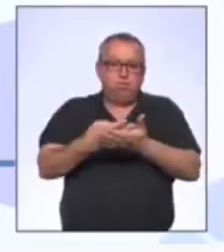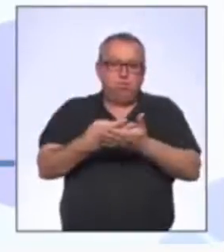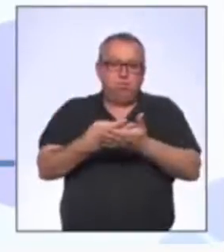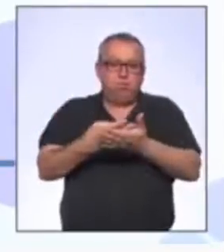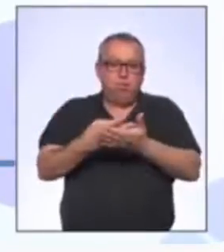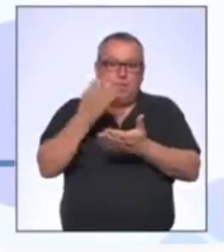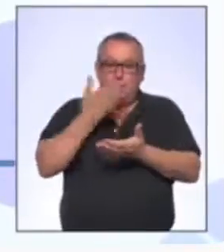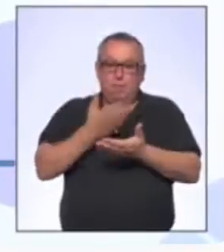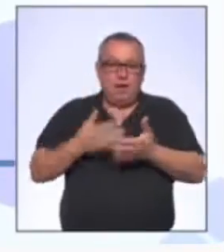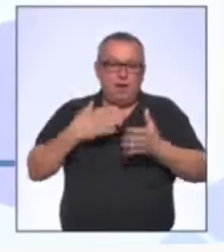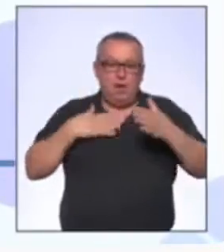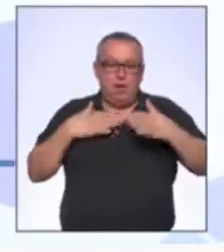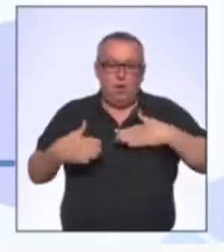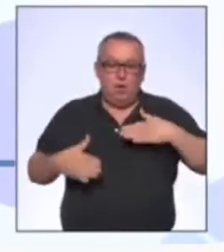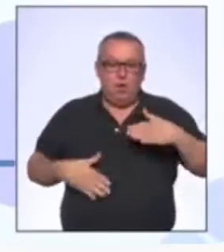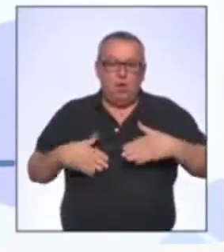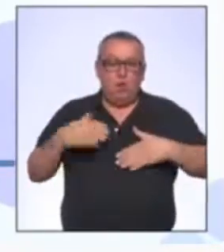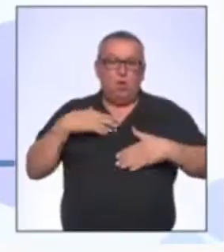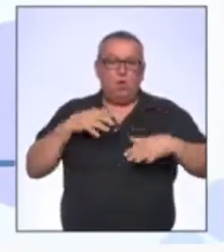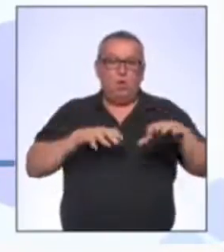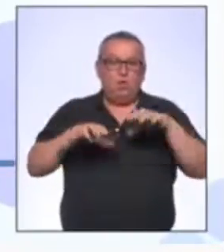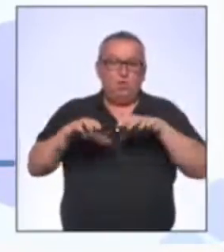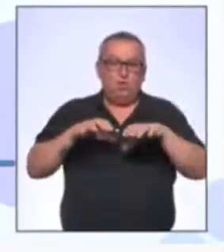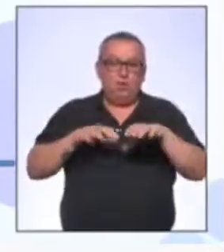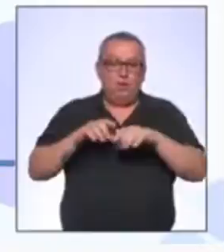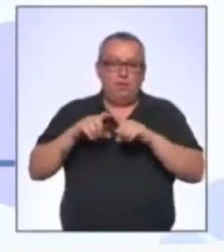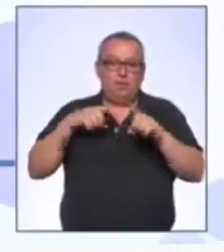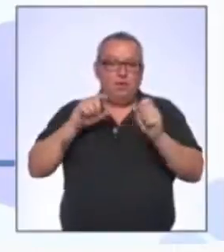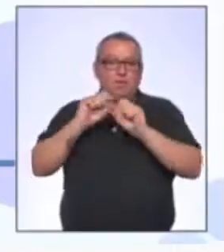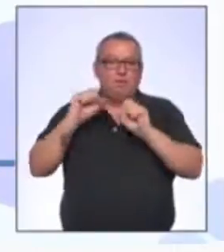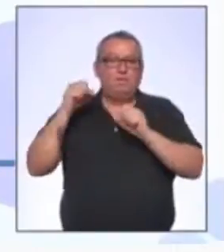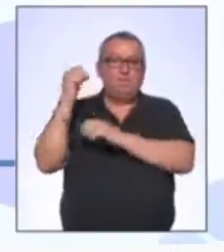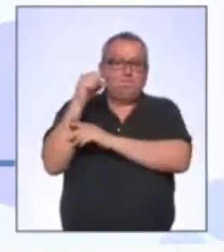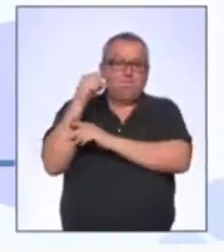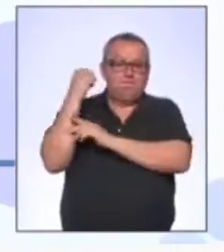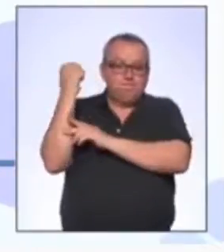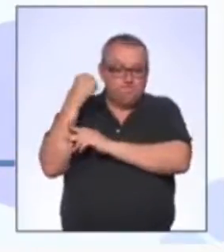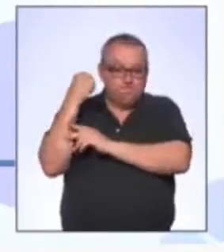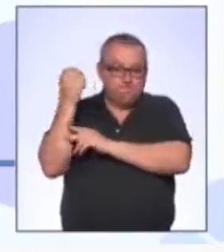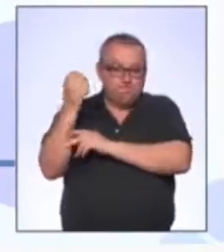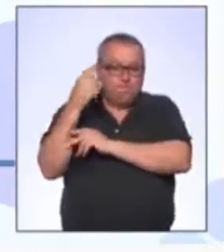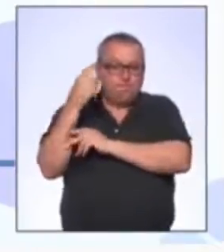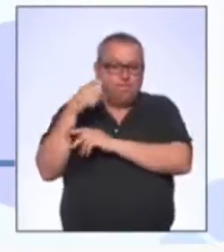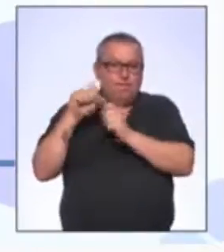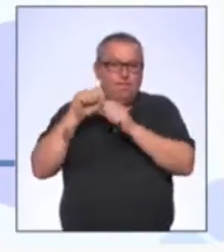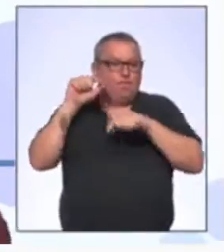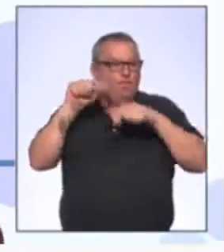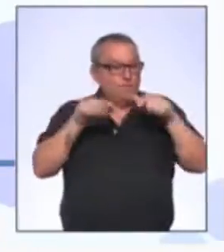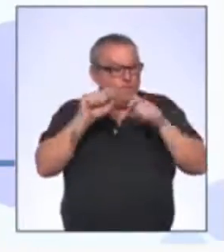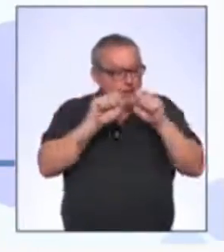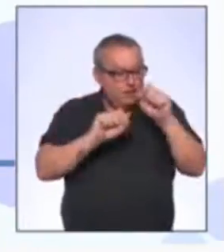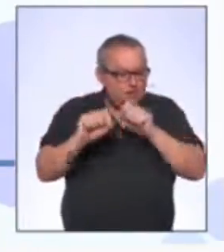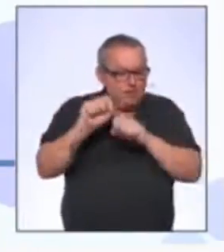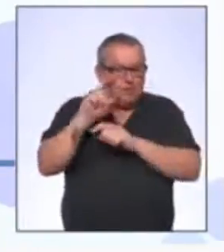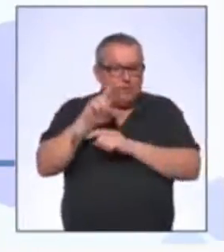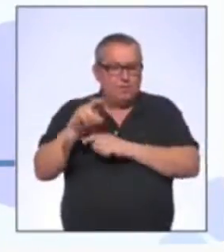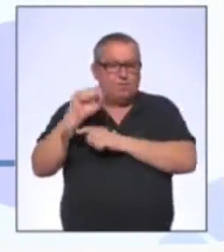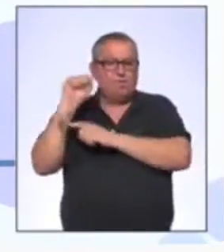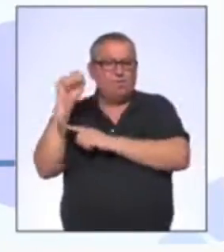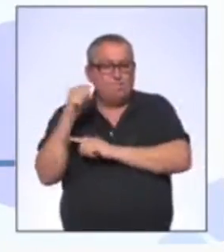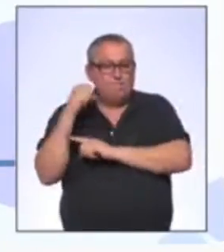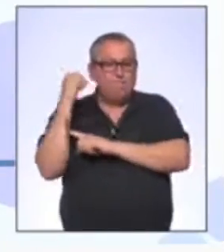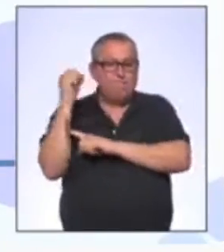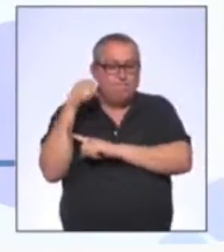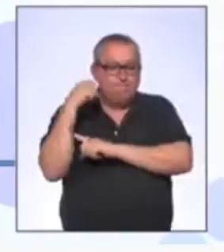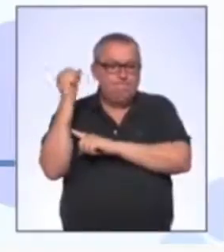sem movimentação e aí lembrei que eu falei de reabilitação então assim a foi trabalhando ela foi trabalhando com os